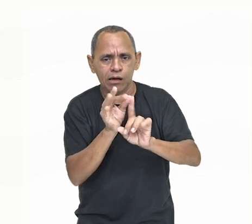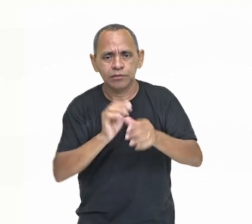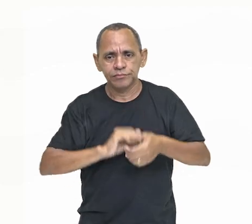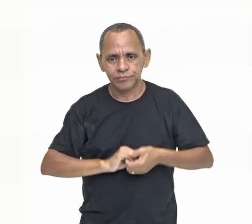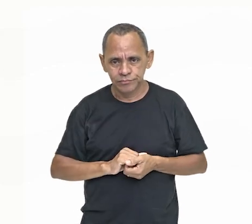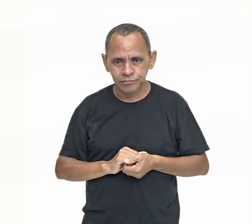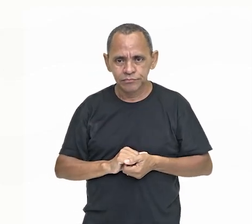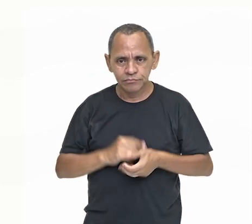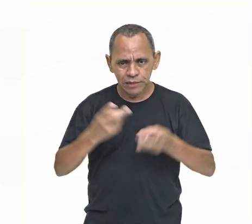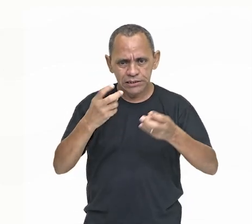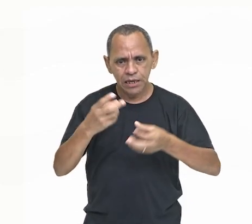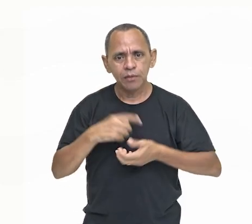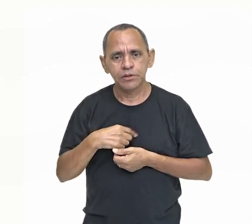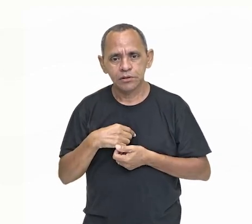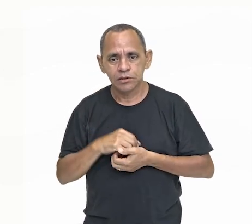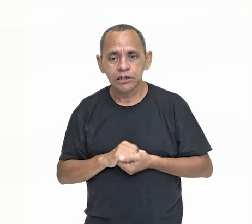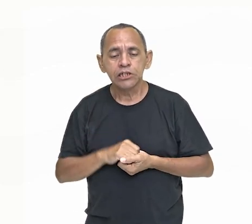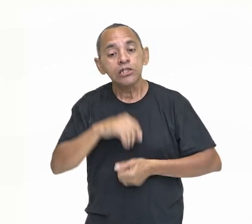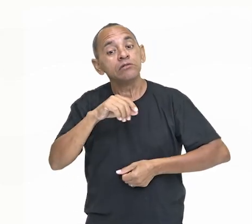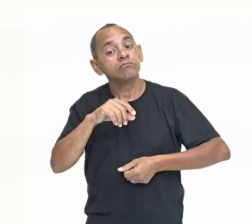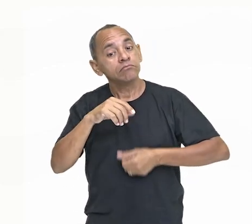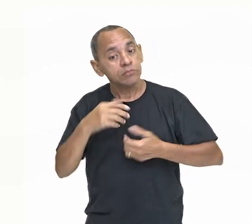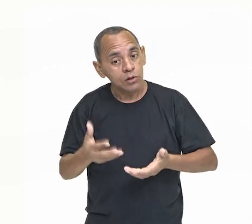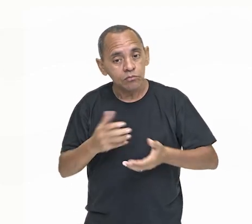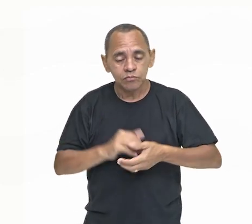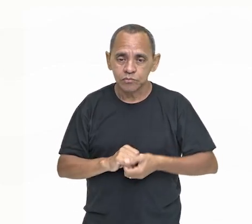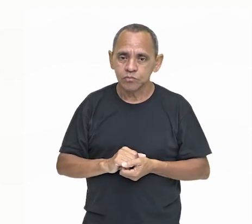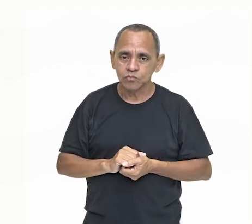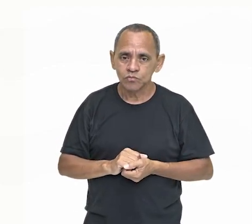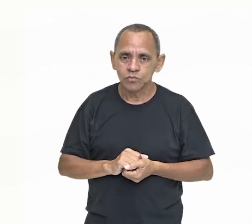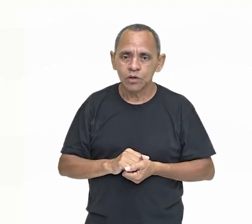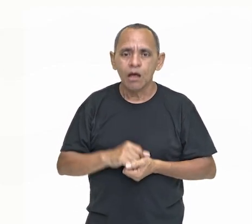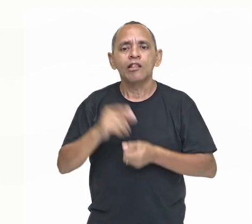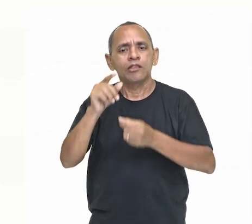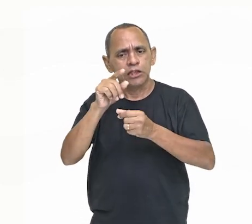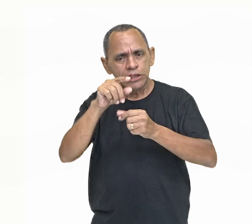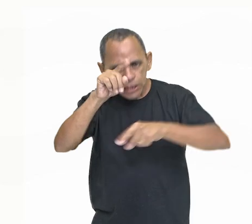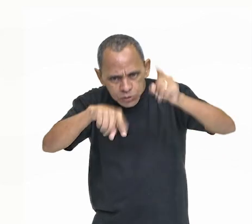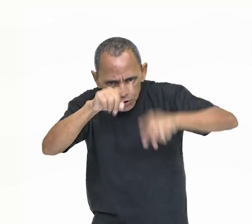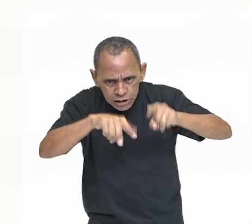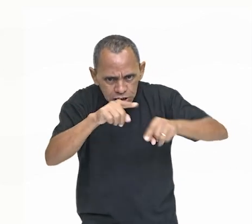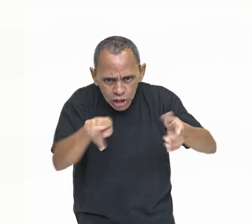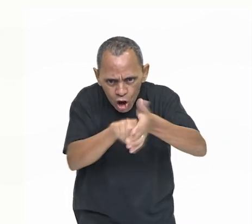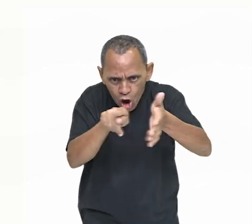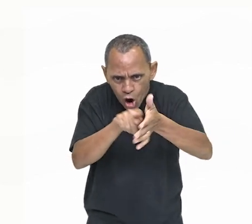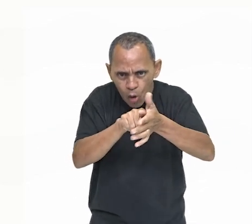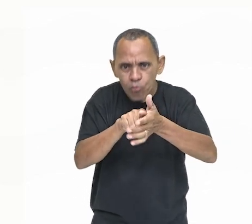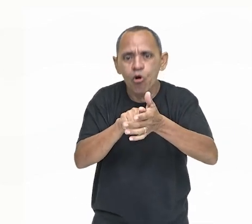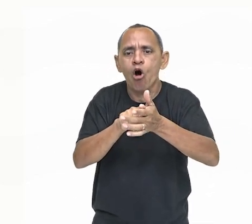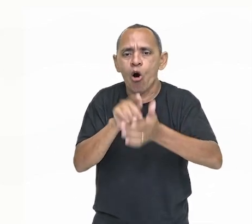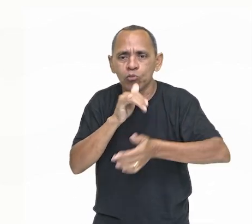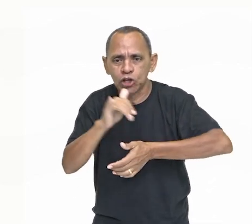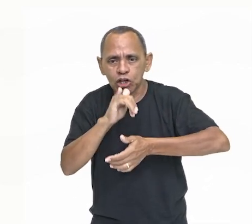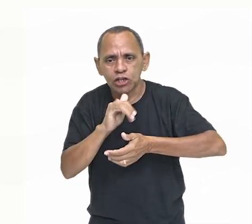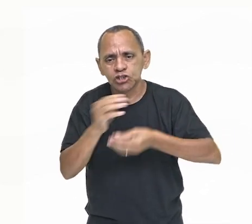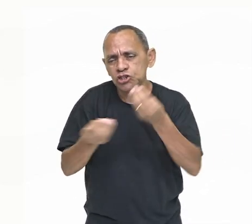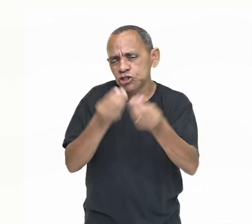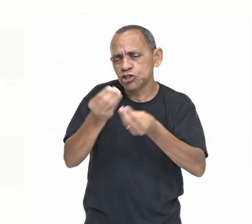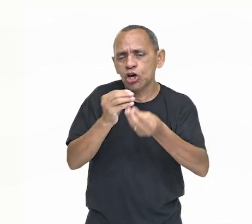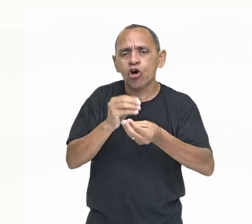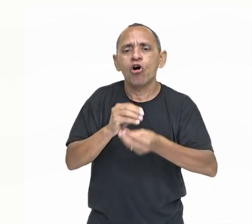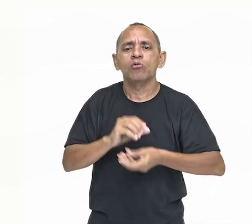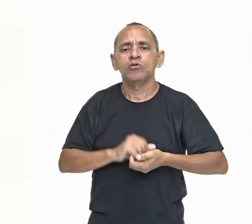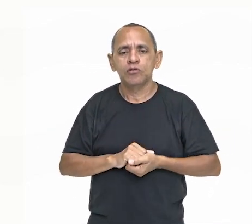dizer isso, que nos circuitos elétricos pode conter uma grande quantidade de elementos variados, como